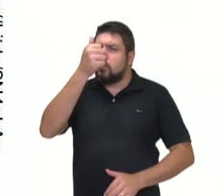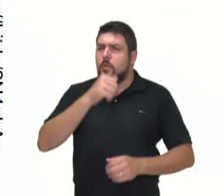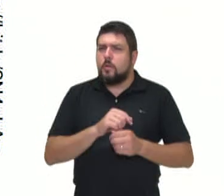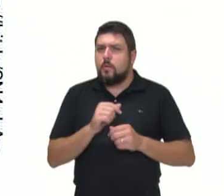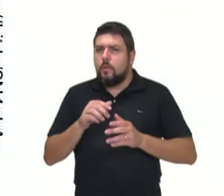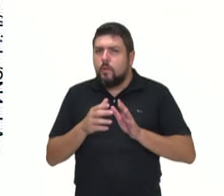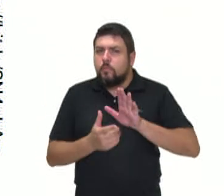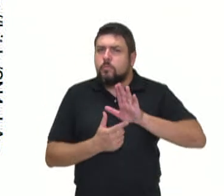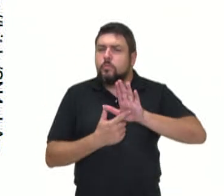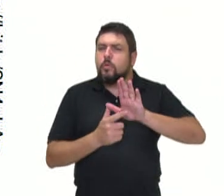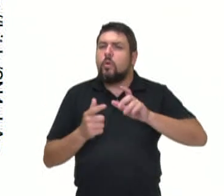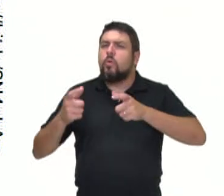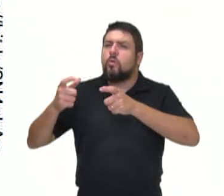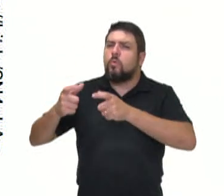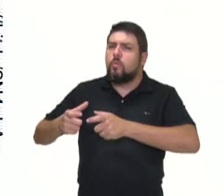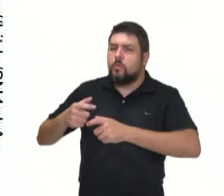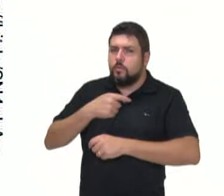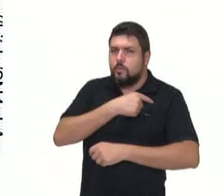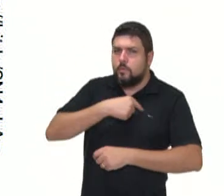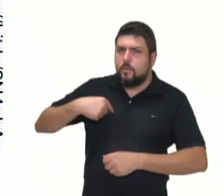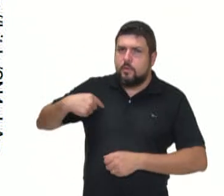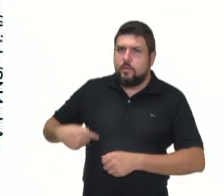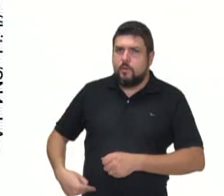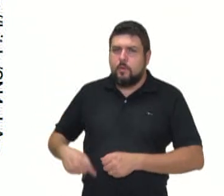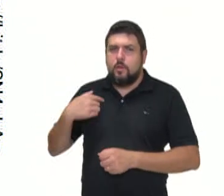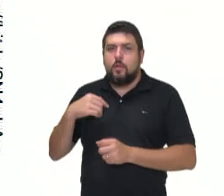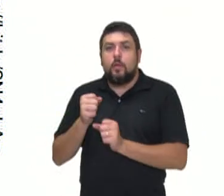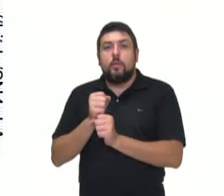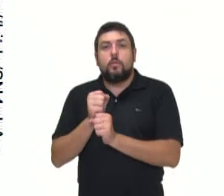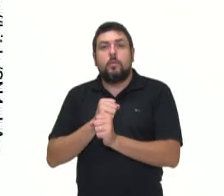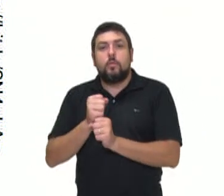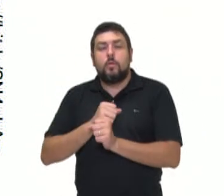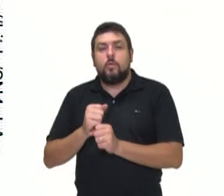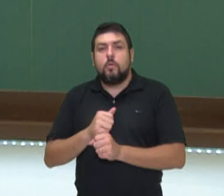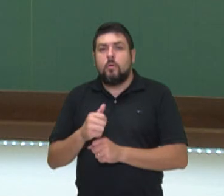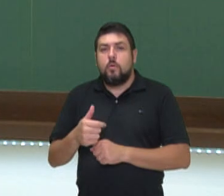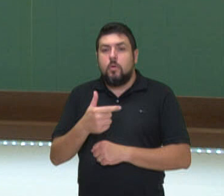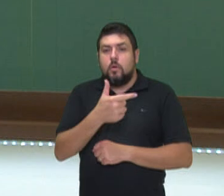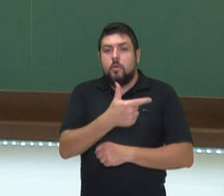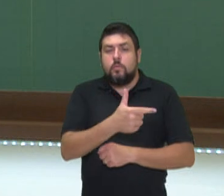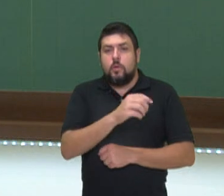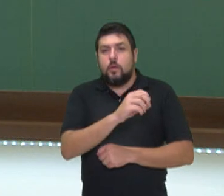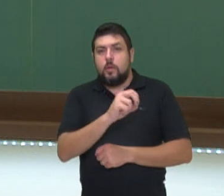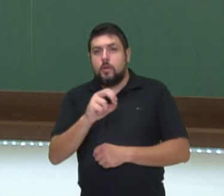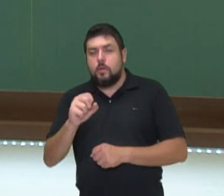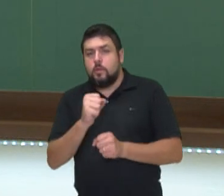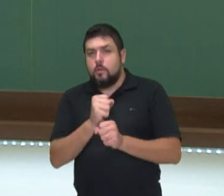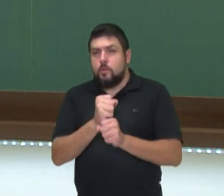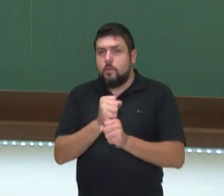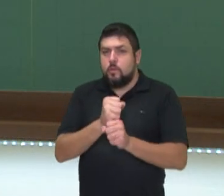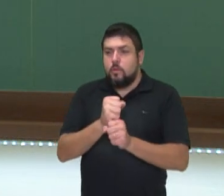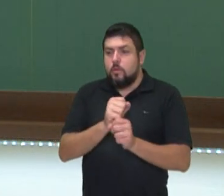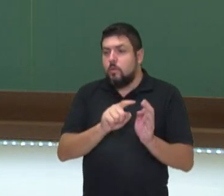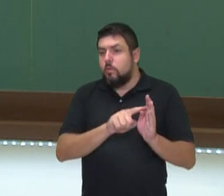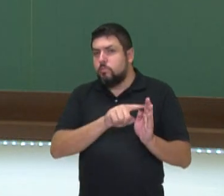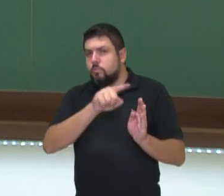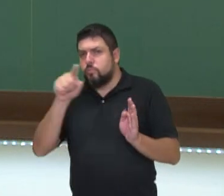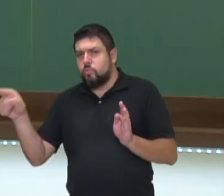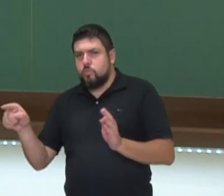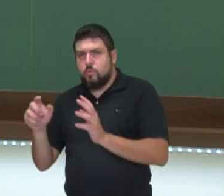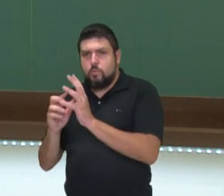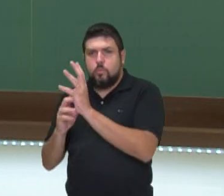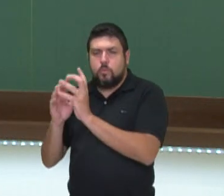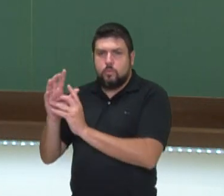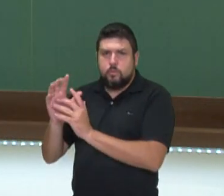China. Por volta de 2.500 anos antes de Cristo. Então faz